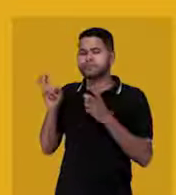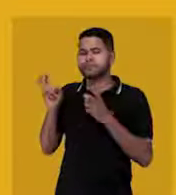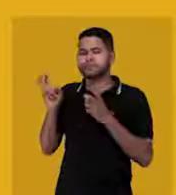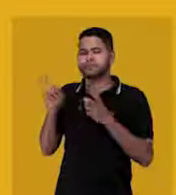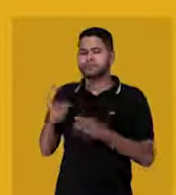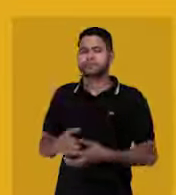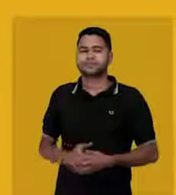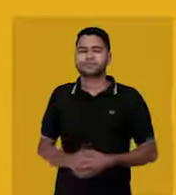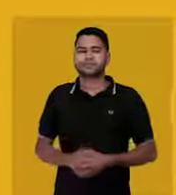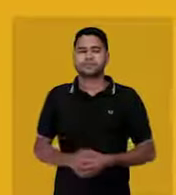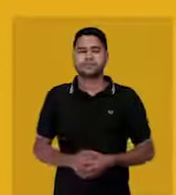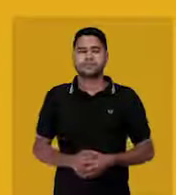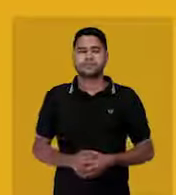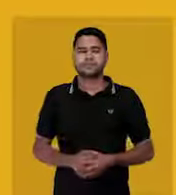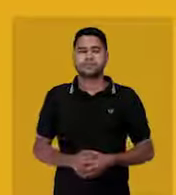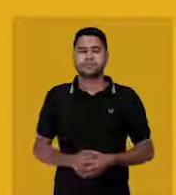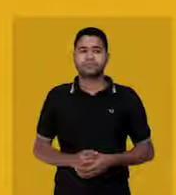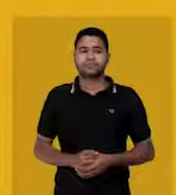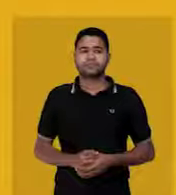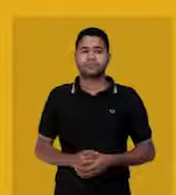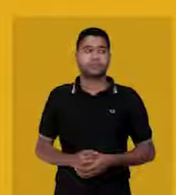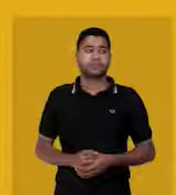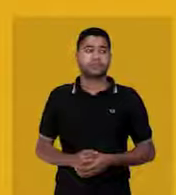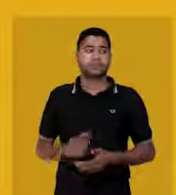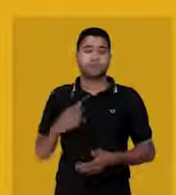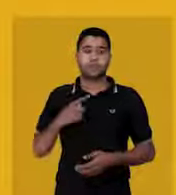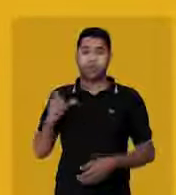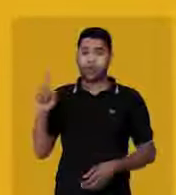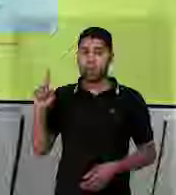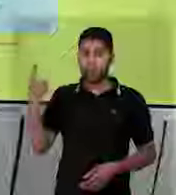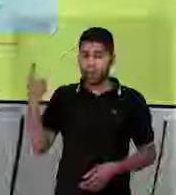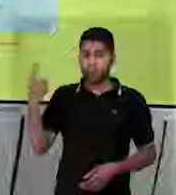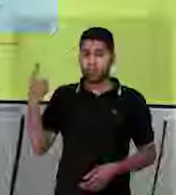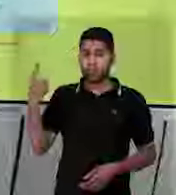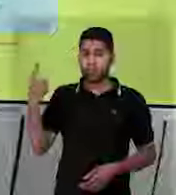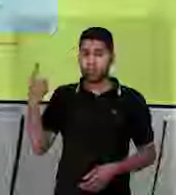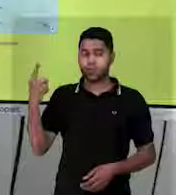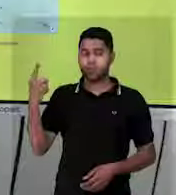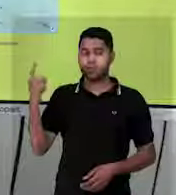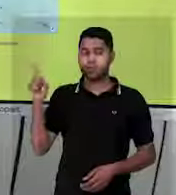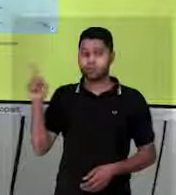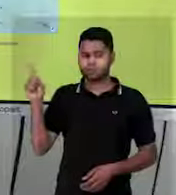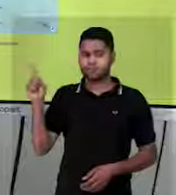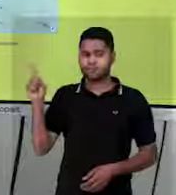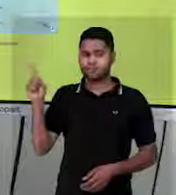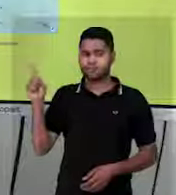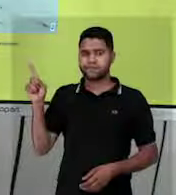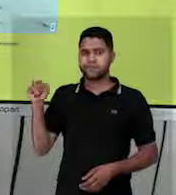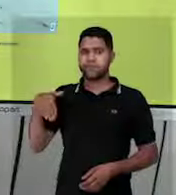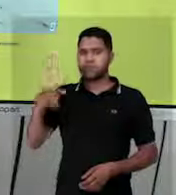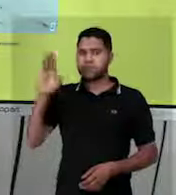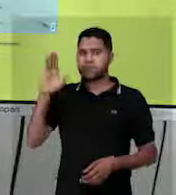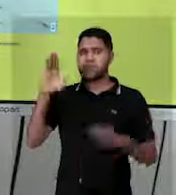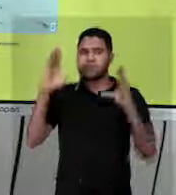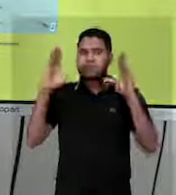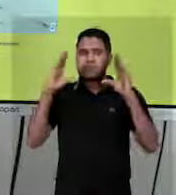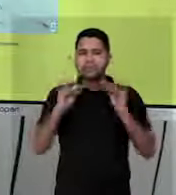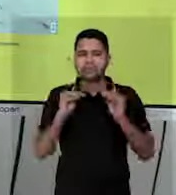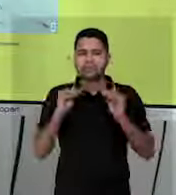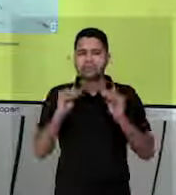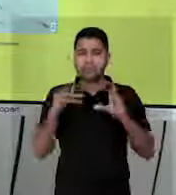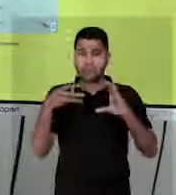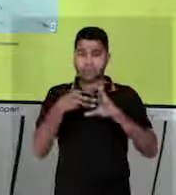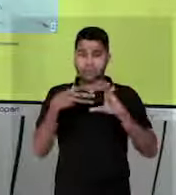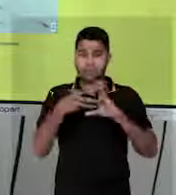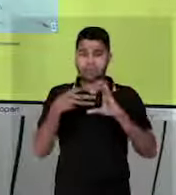esse parasito. Nessa imagem aqui, a gente pode ver esses pontos mais escuros. Isso aqui é uma célula,